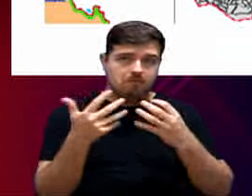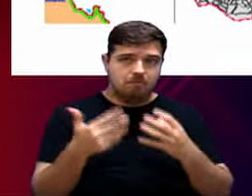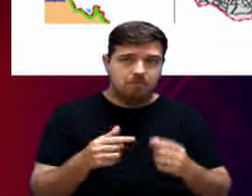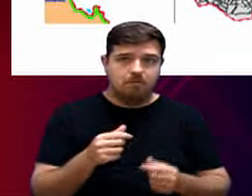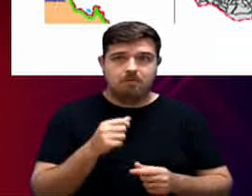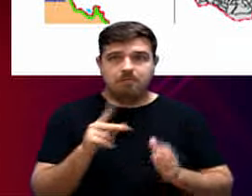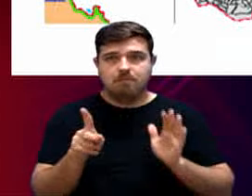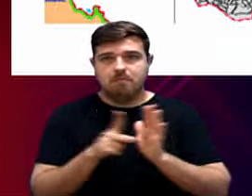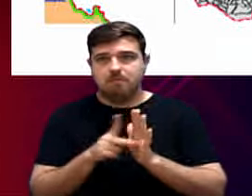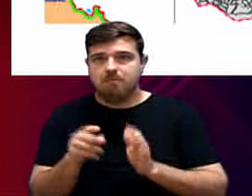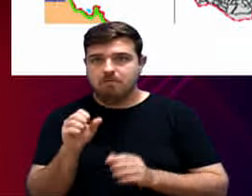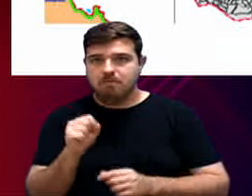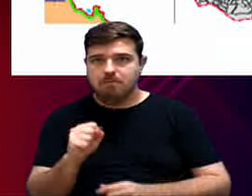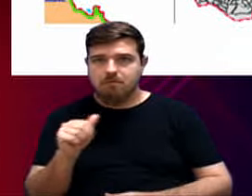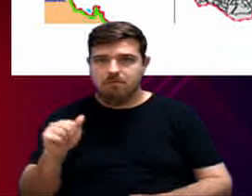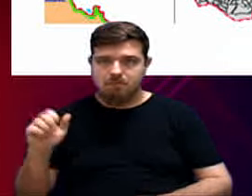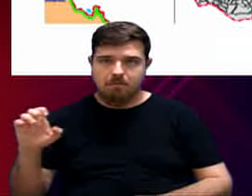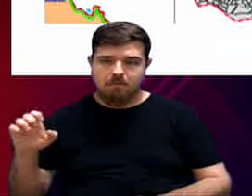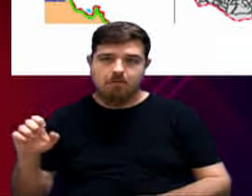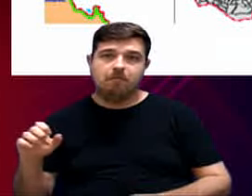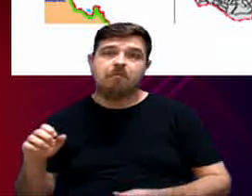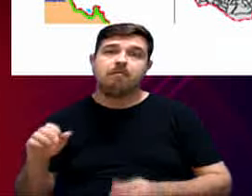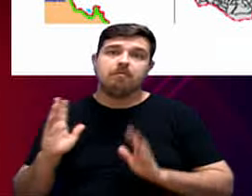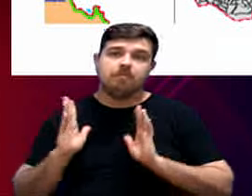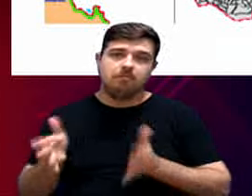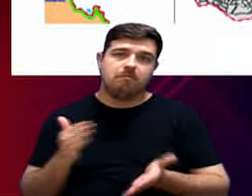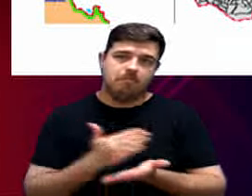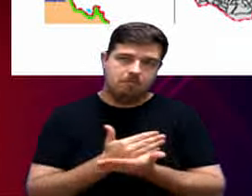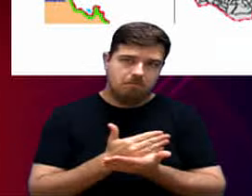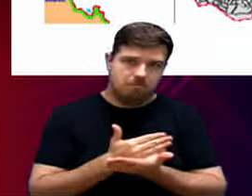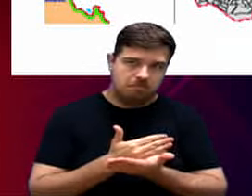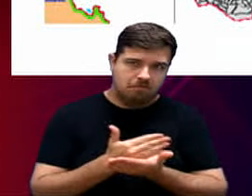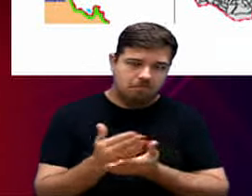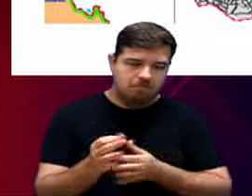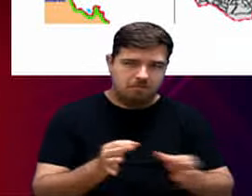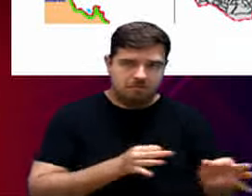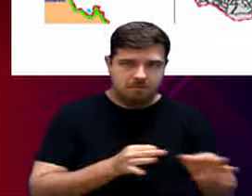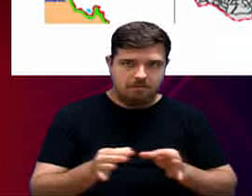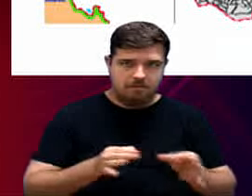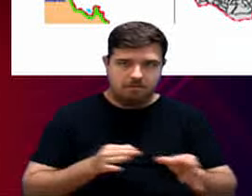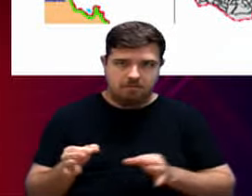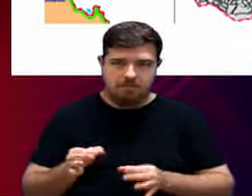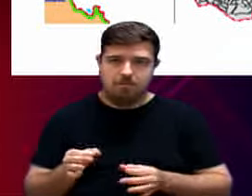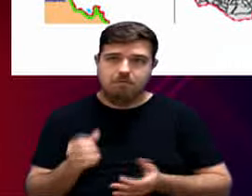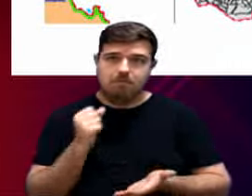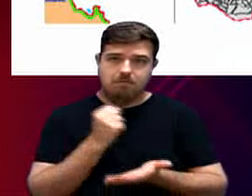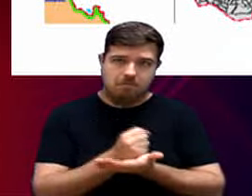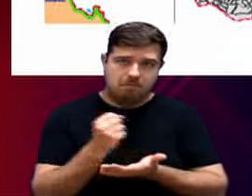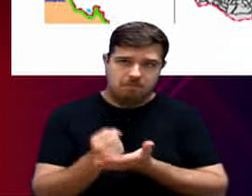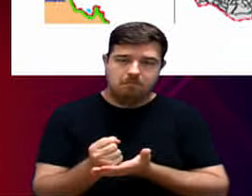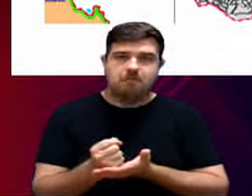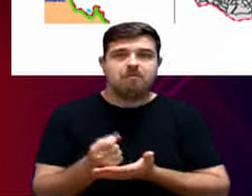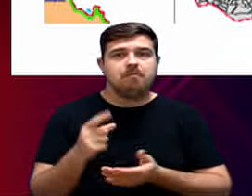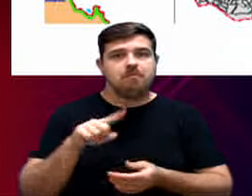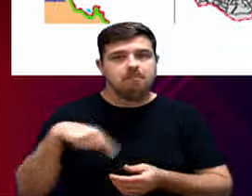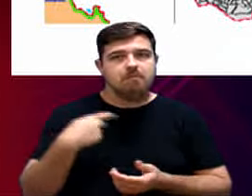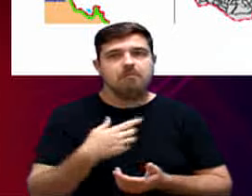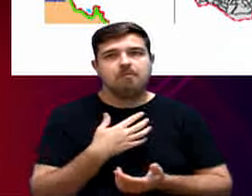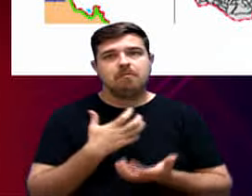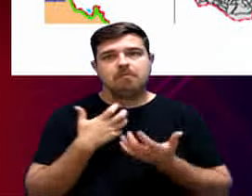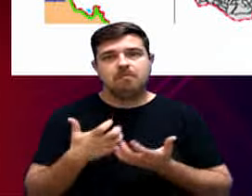plano sório Ele tá em desenvolvimento Esse plano foi contratado eh E a expectativa é